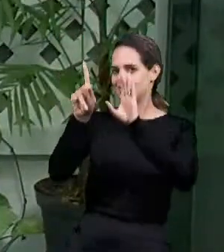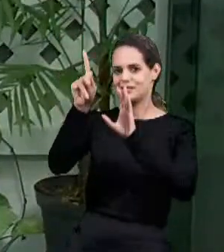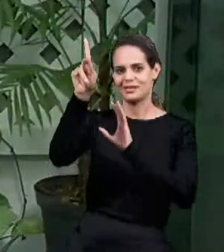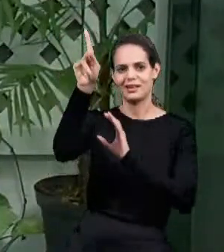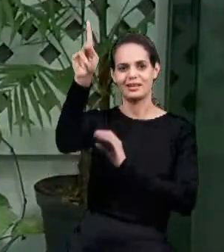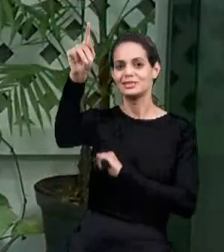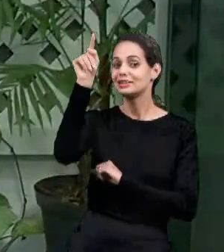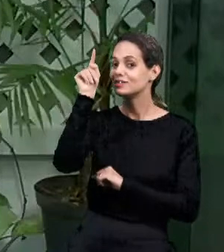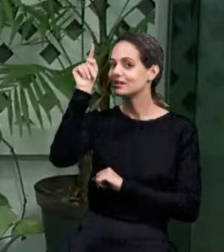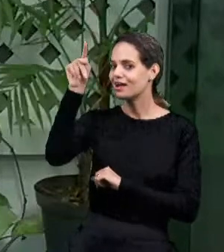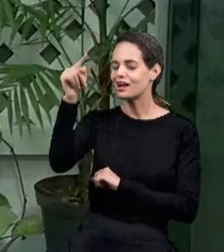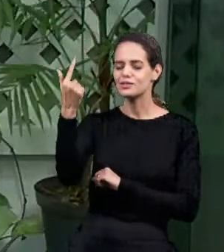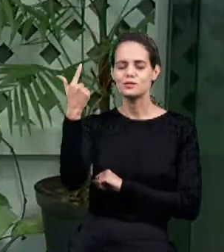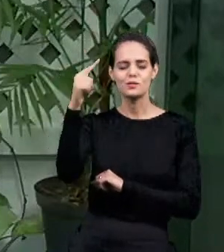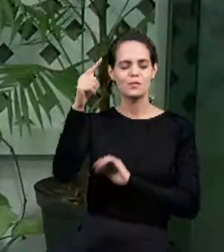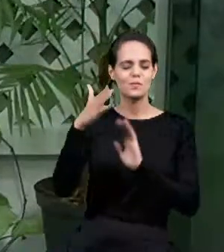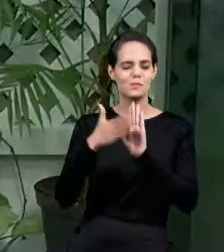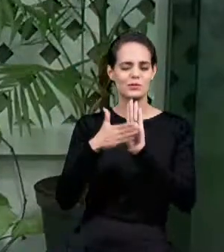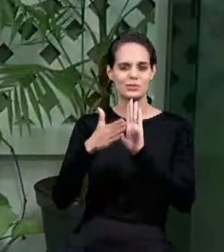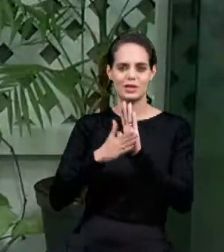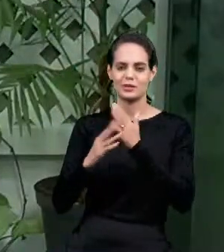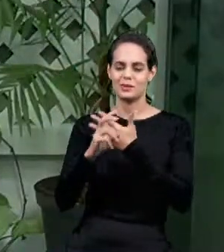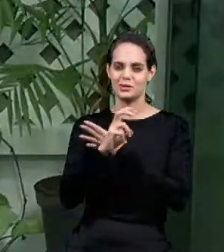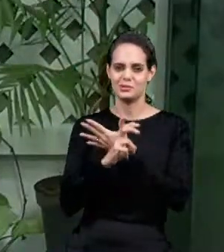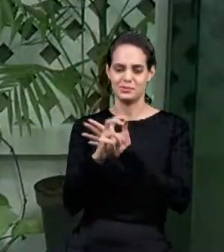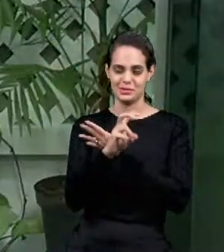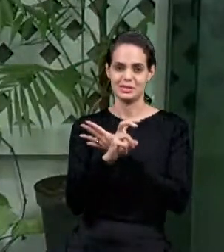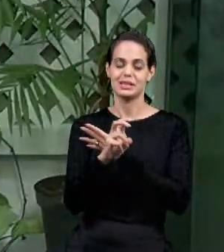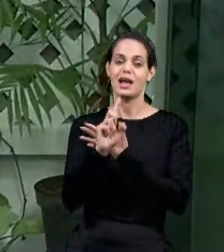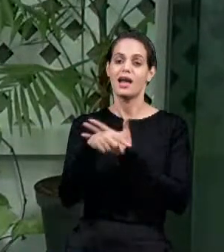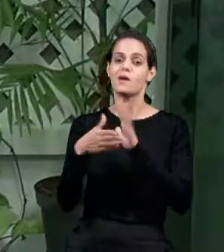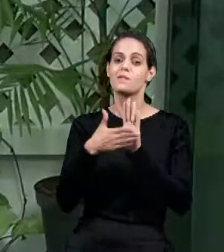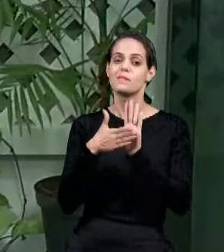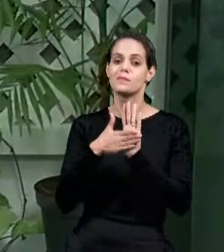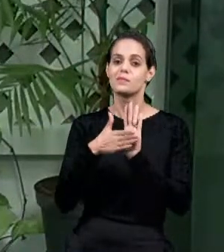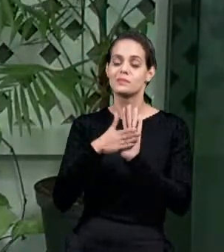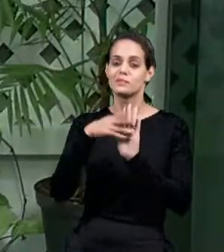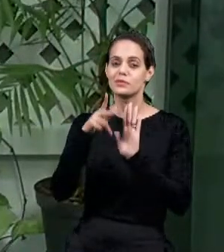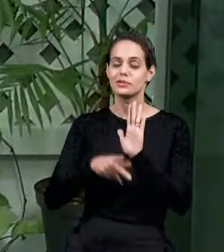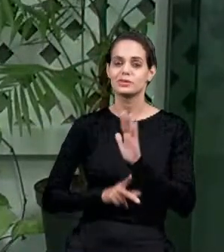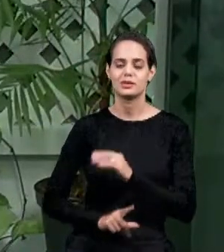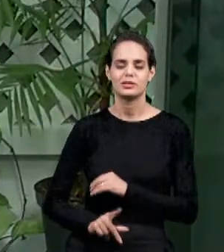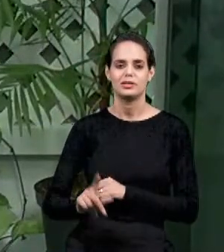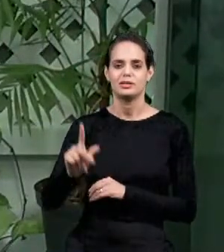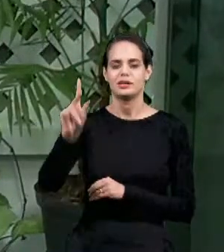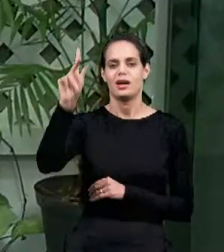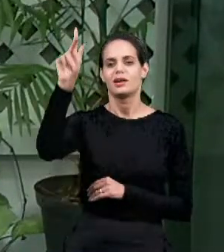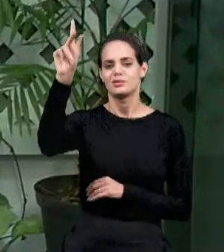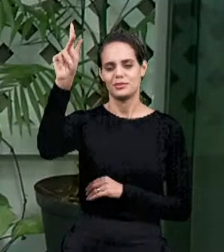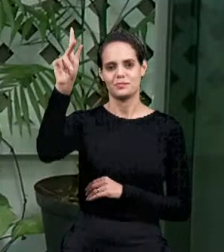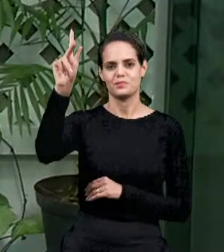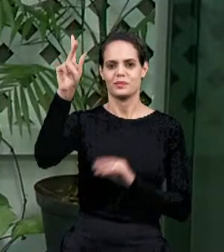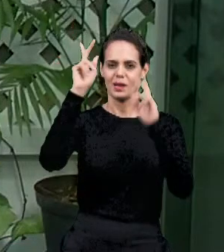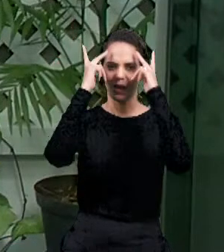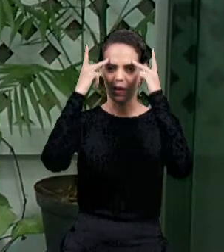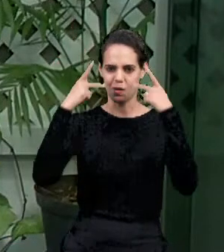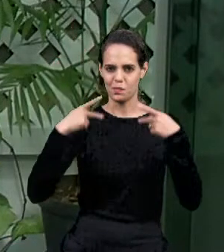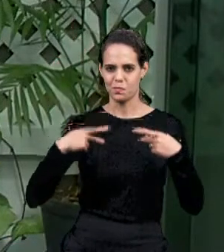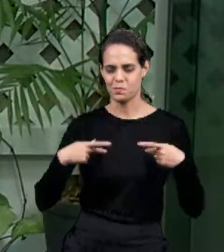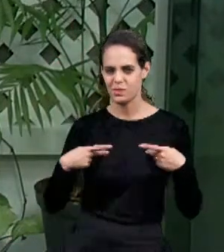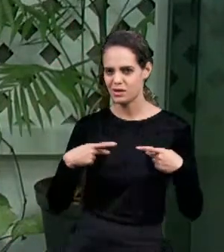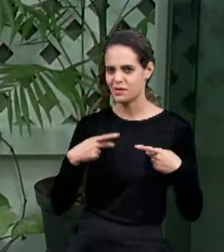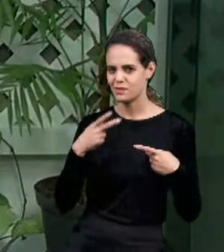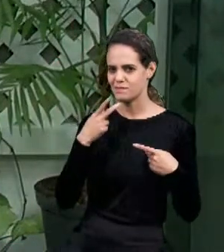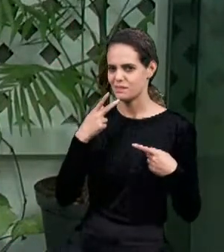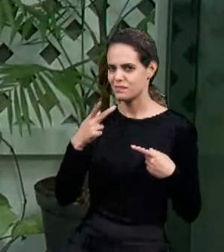outro projeto, que é o projeto da eternidade. Não tem interferência do homem, não tem, mas o homem